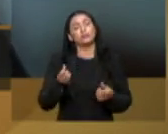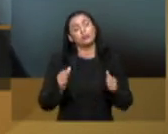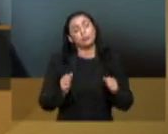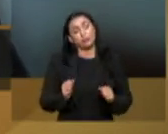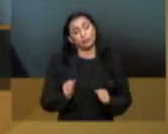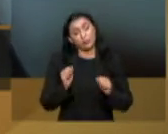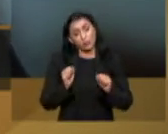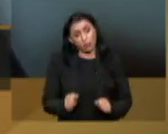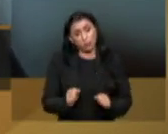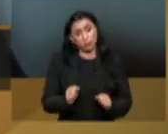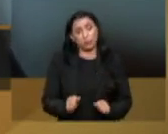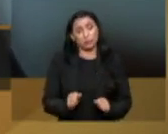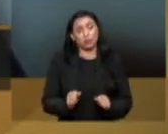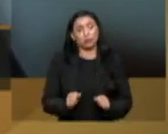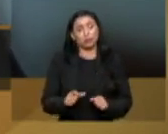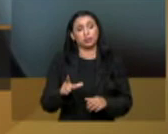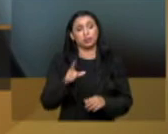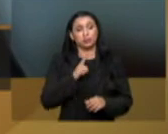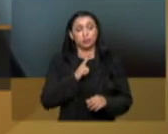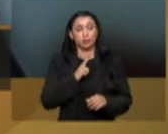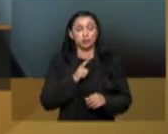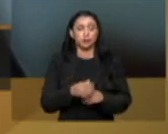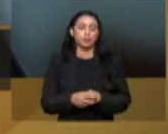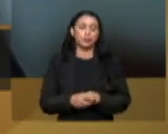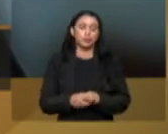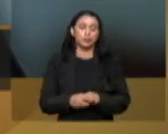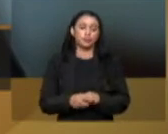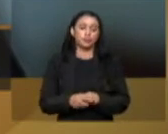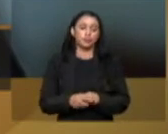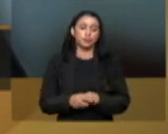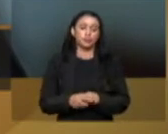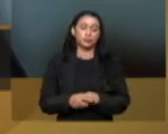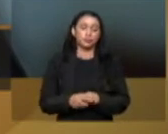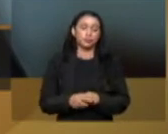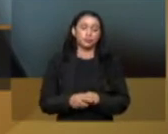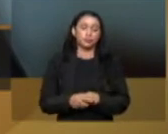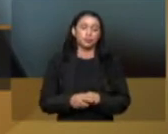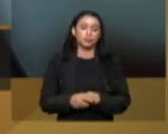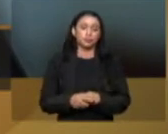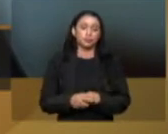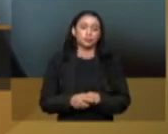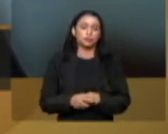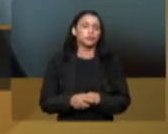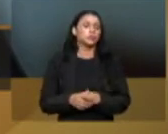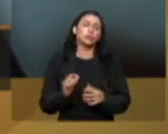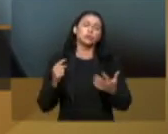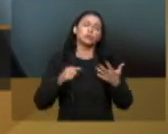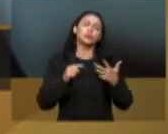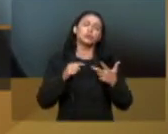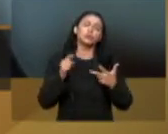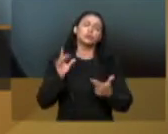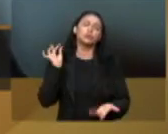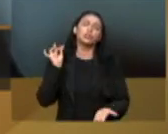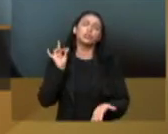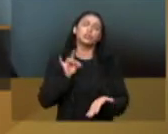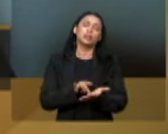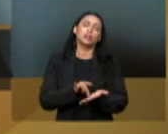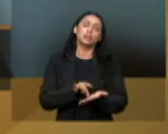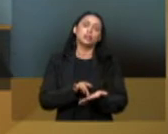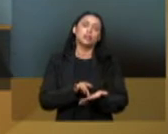coeficientes, pode e deve levar em conta, dentre outros, os referidos aspectos da realidade